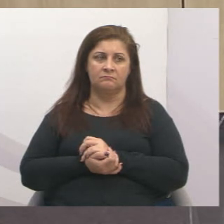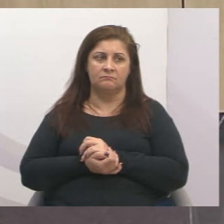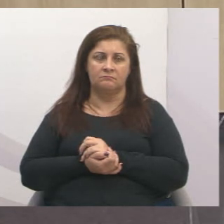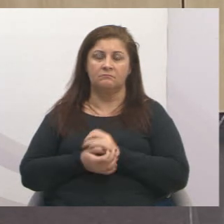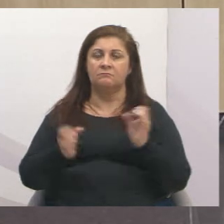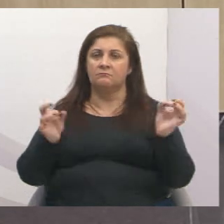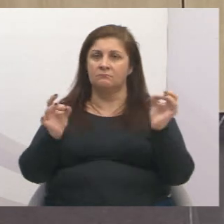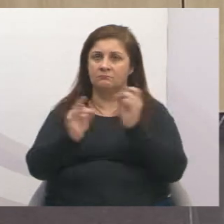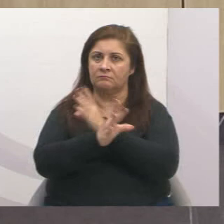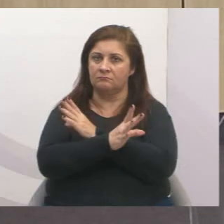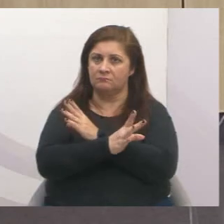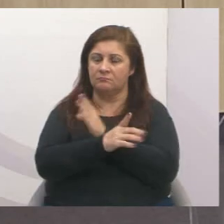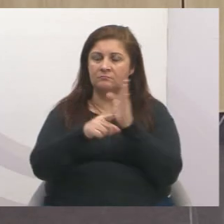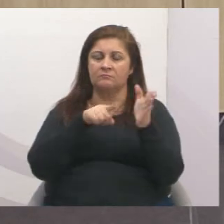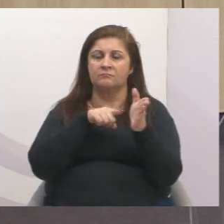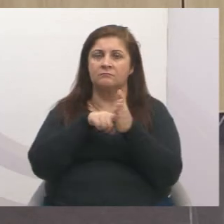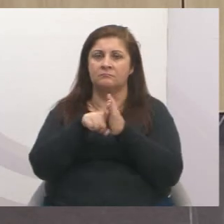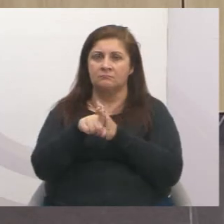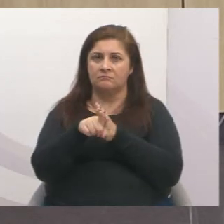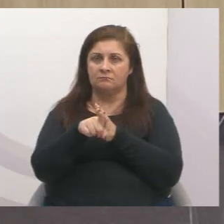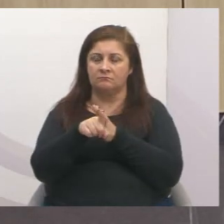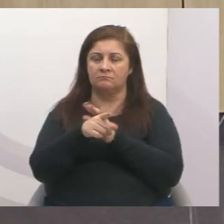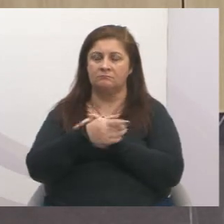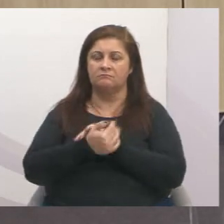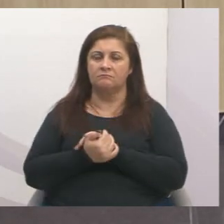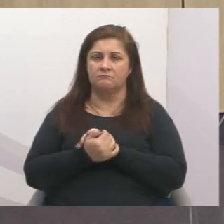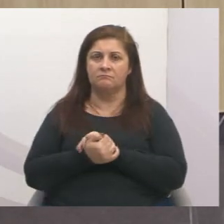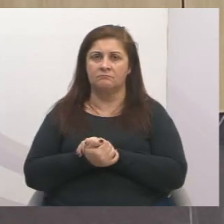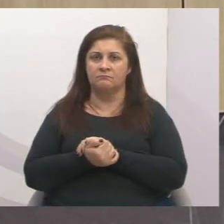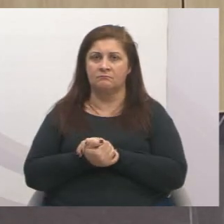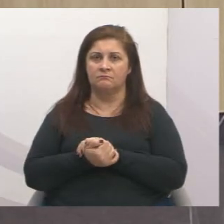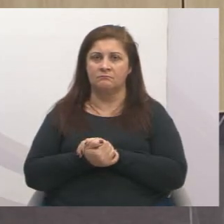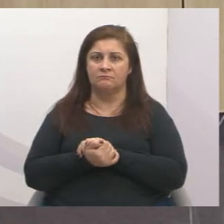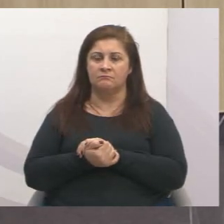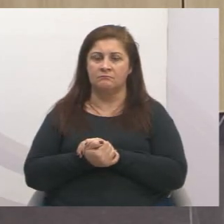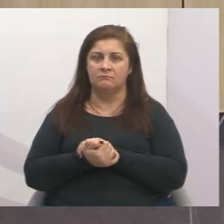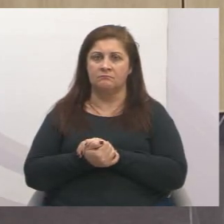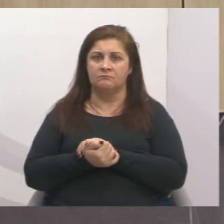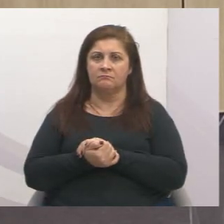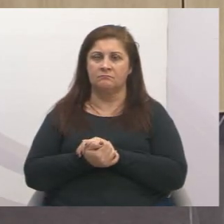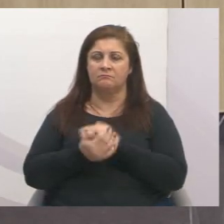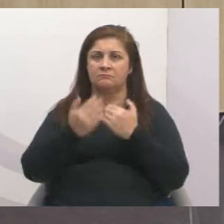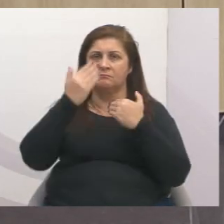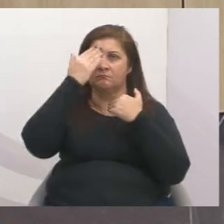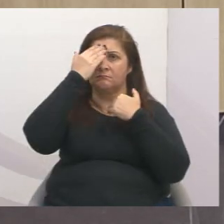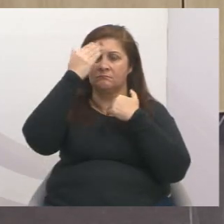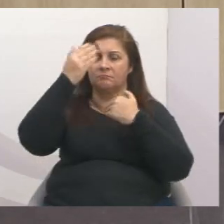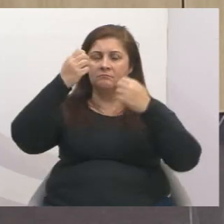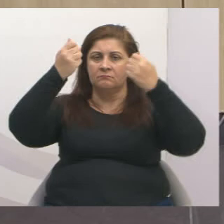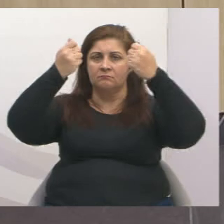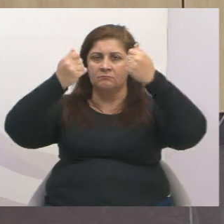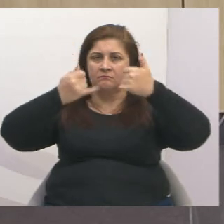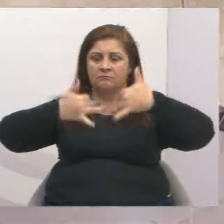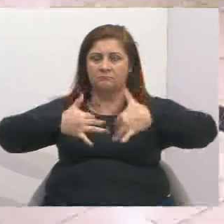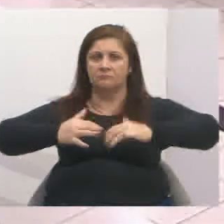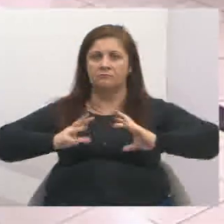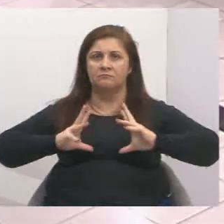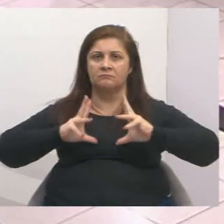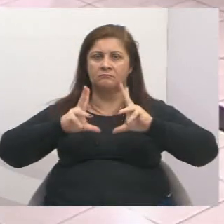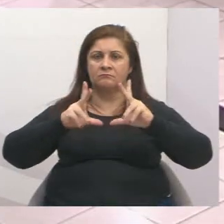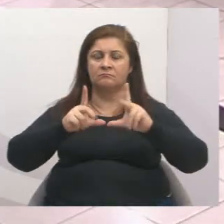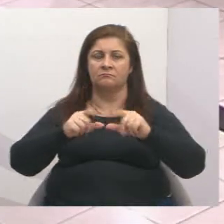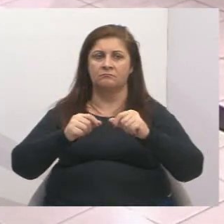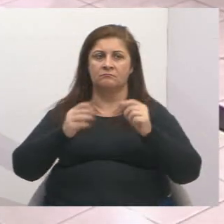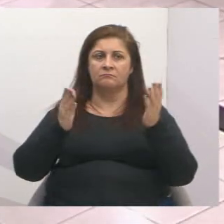Não havendo pergunta de internautas, telespectadores, agradeço as explanações de todos e passo